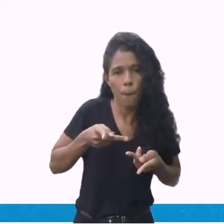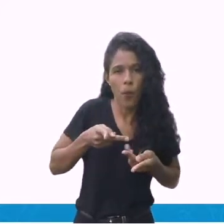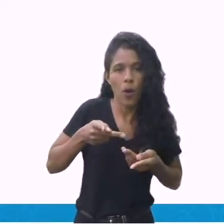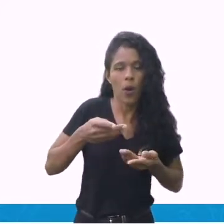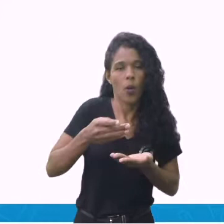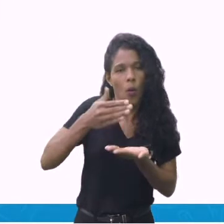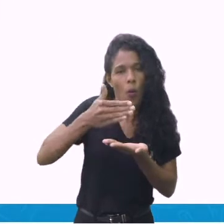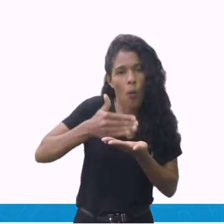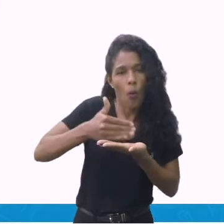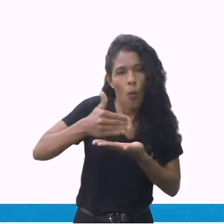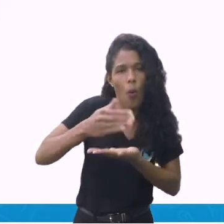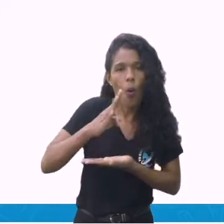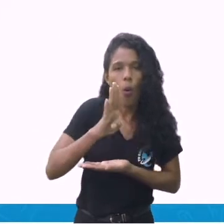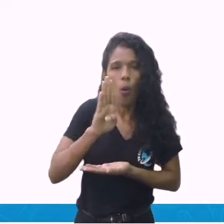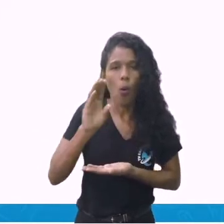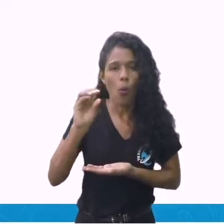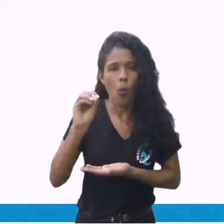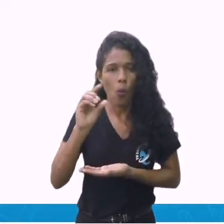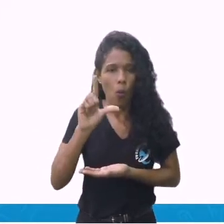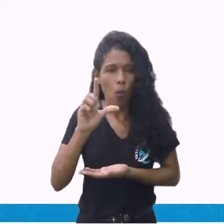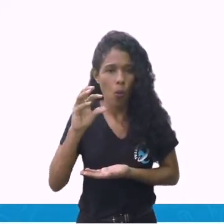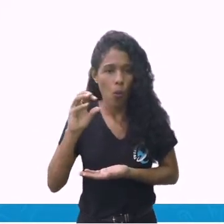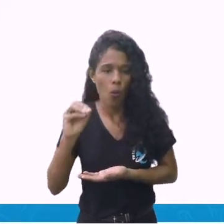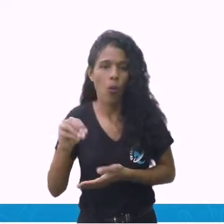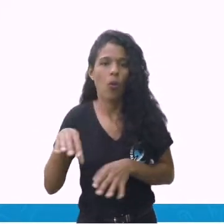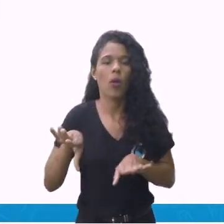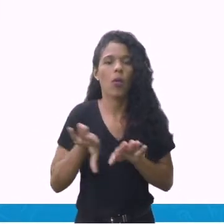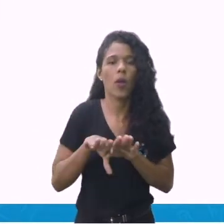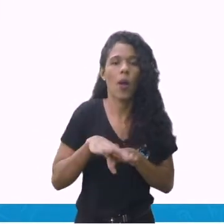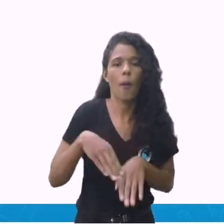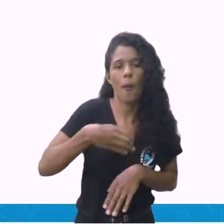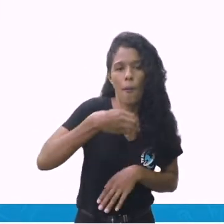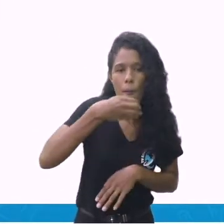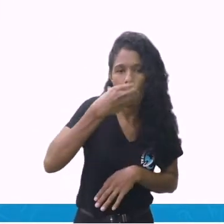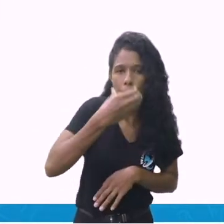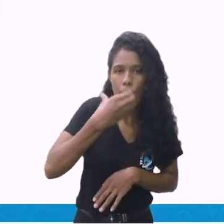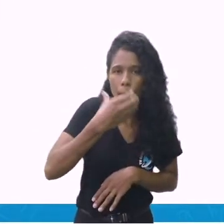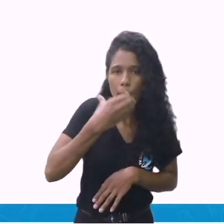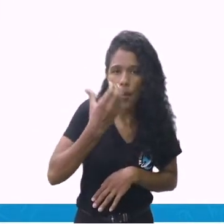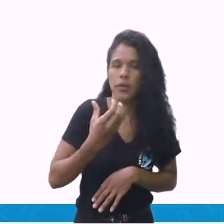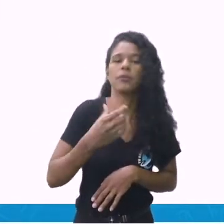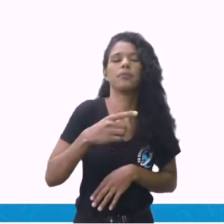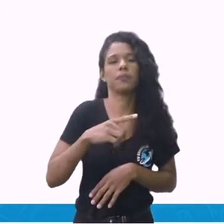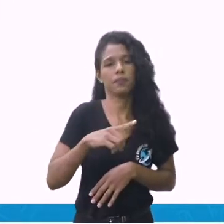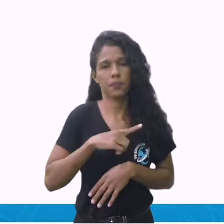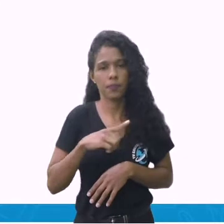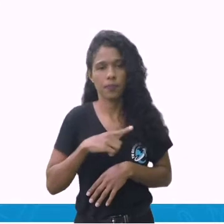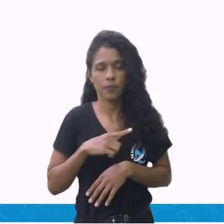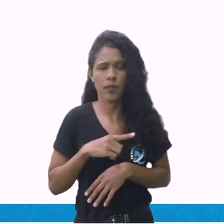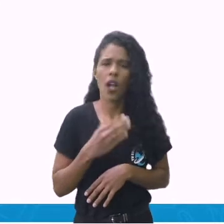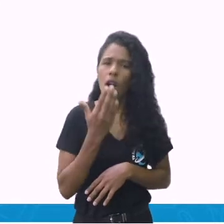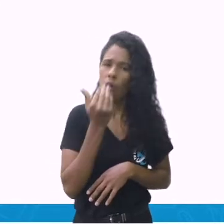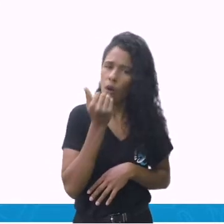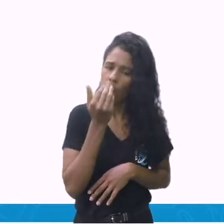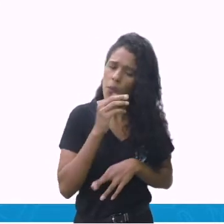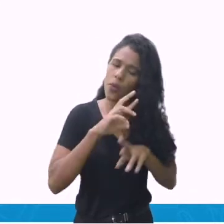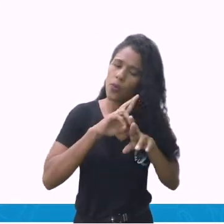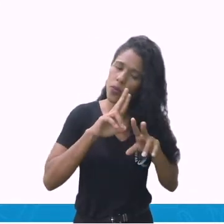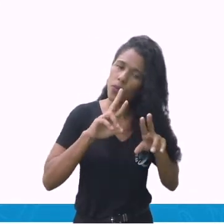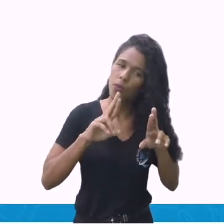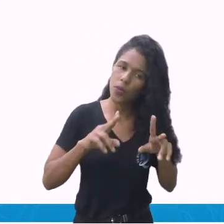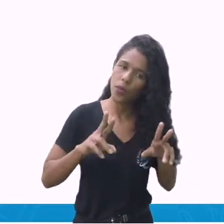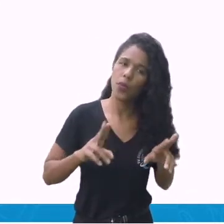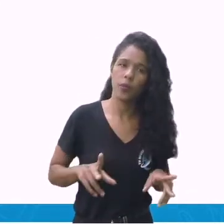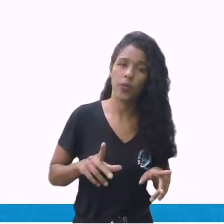bolo, né, foi aí farinha, ovos. Temos também ali a fruta. Então esse alimento